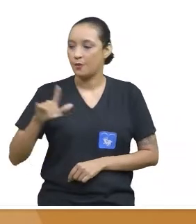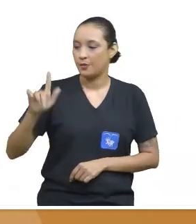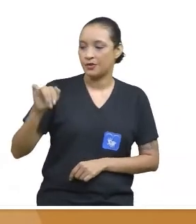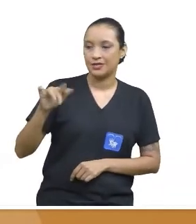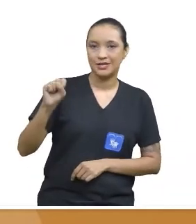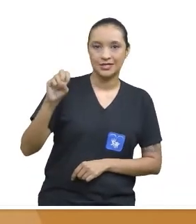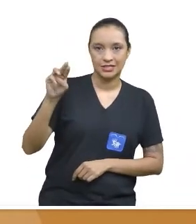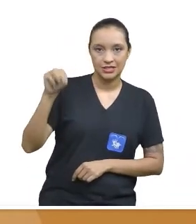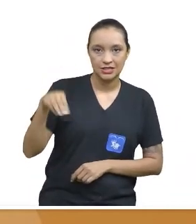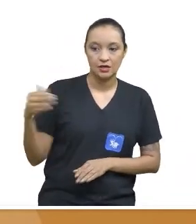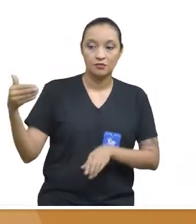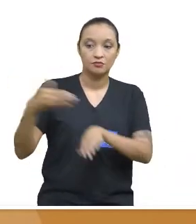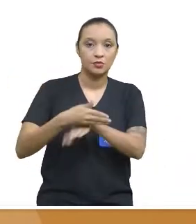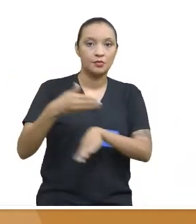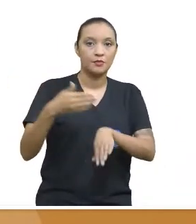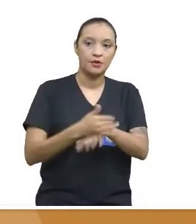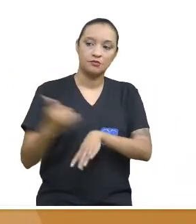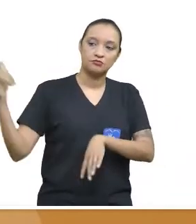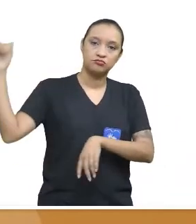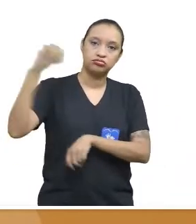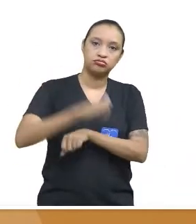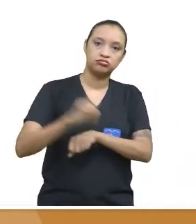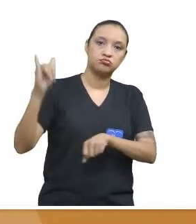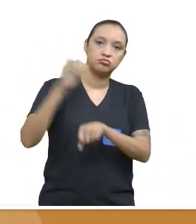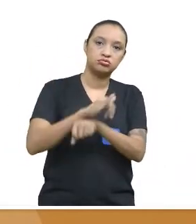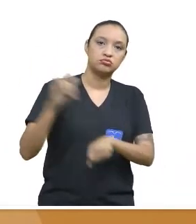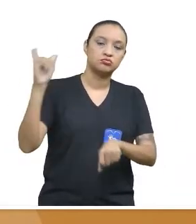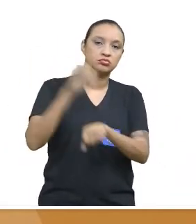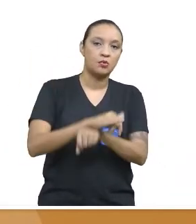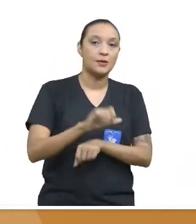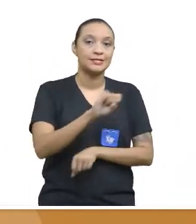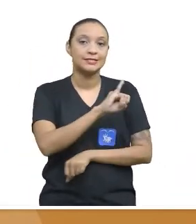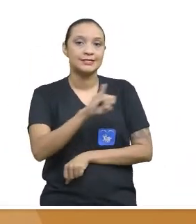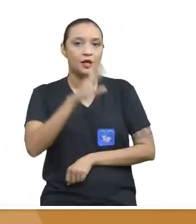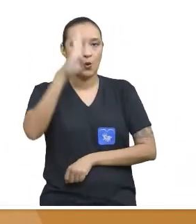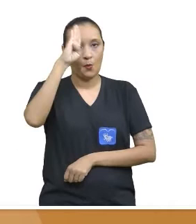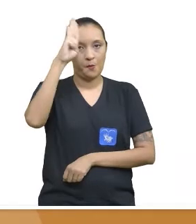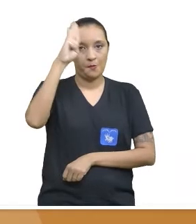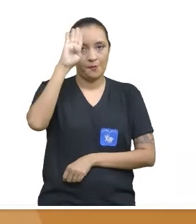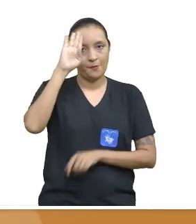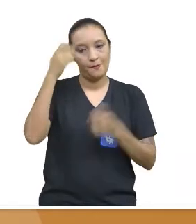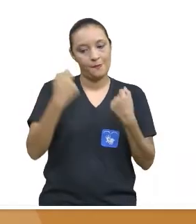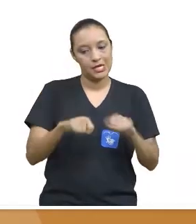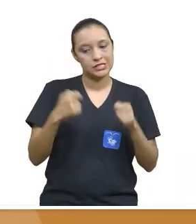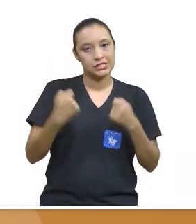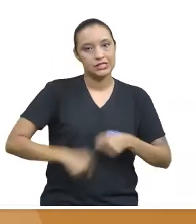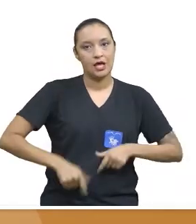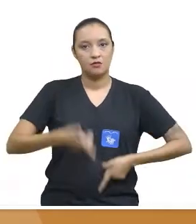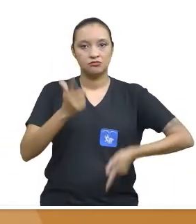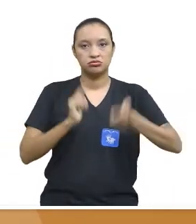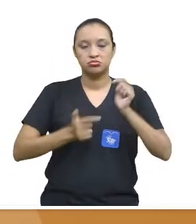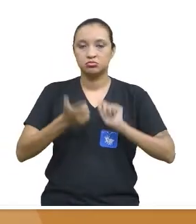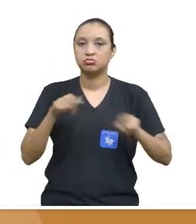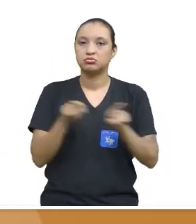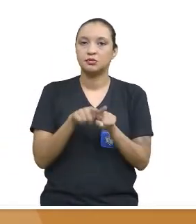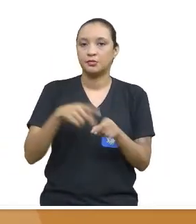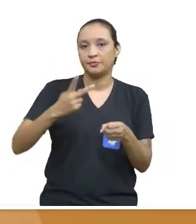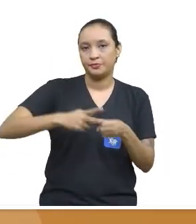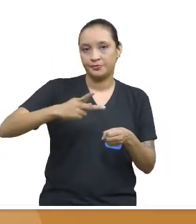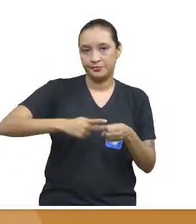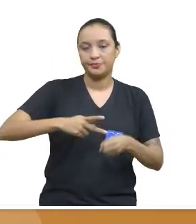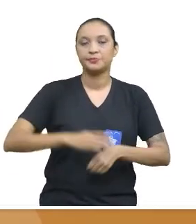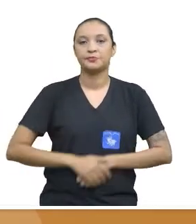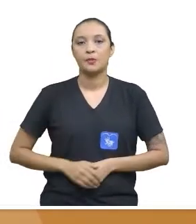pelos porta-aviões Forrestal para o caso dos militares precisarem de armas e petróleo. Então, aí os Estados